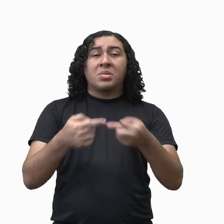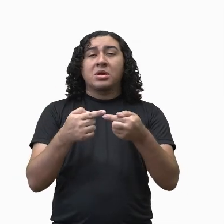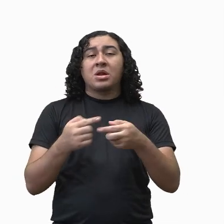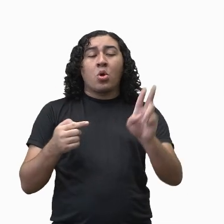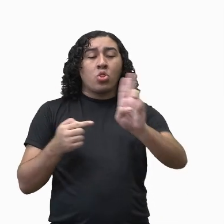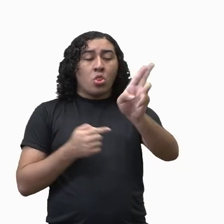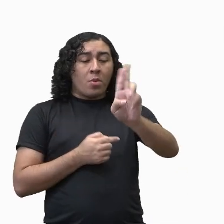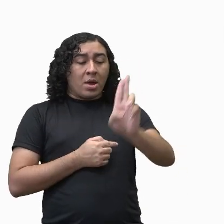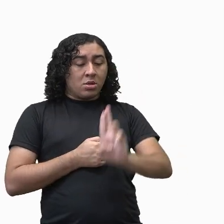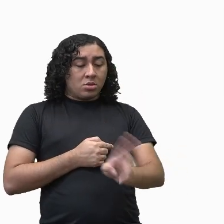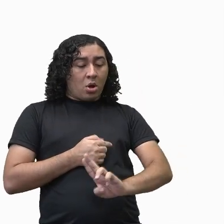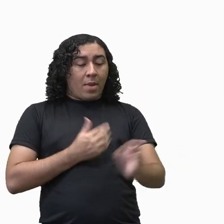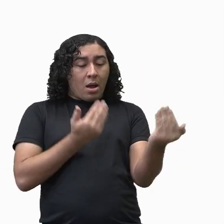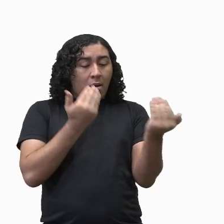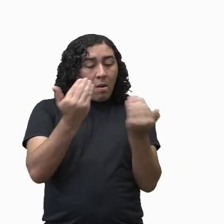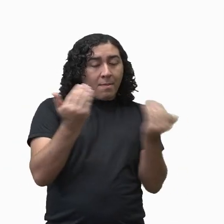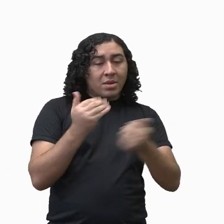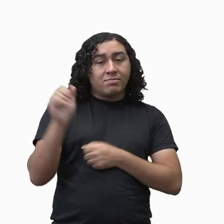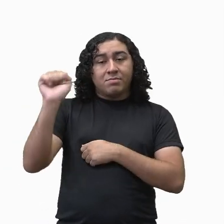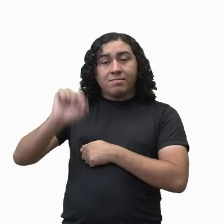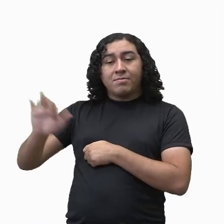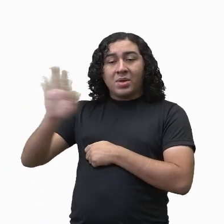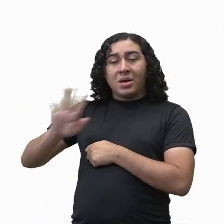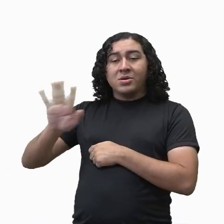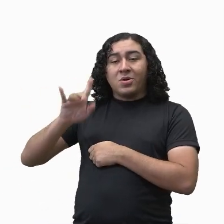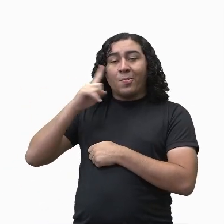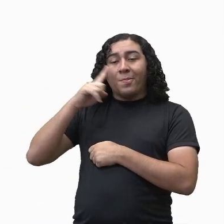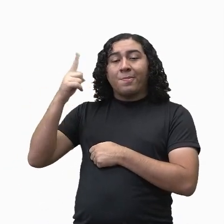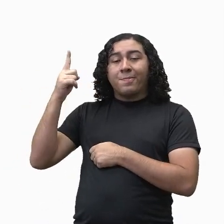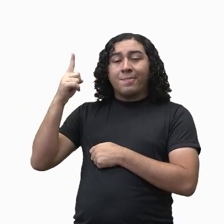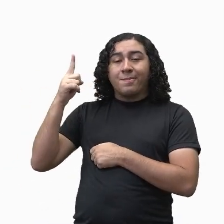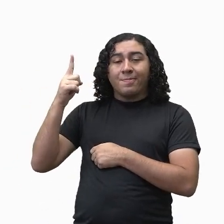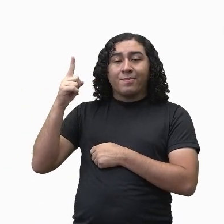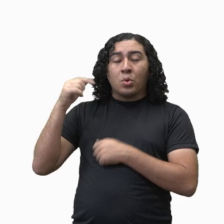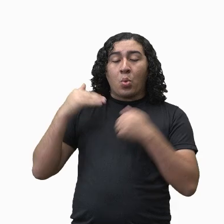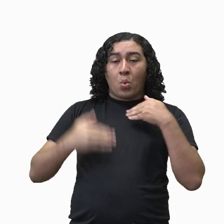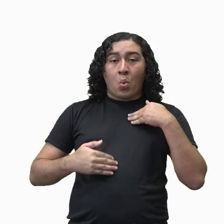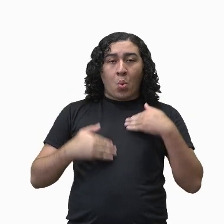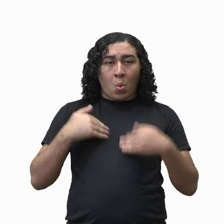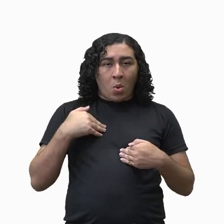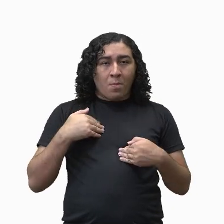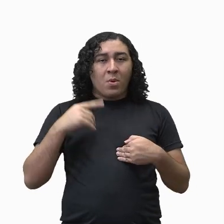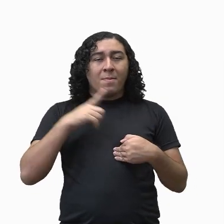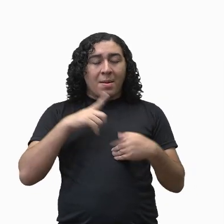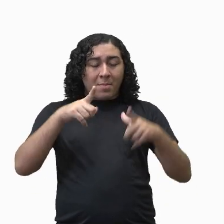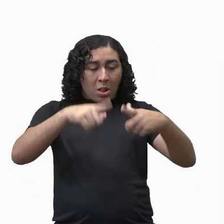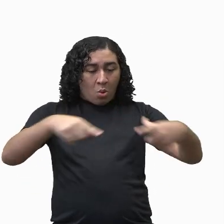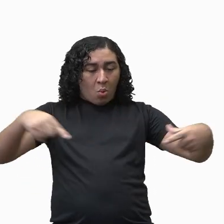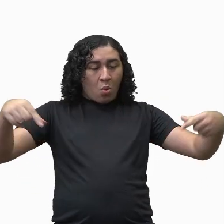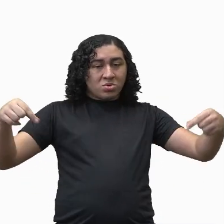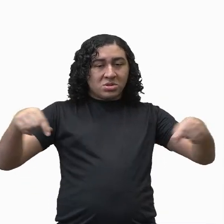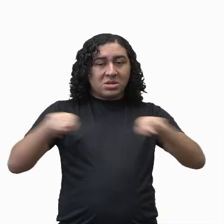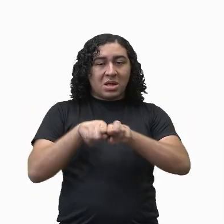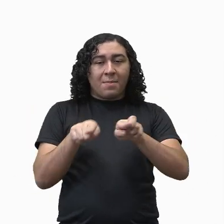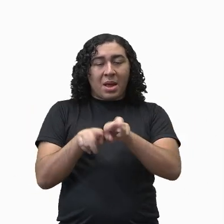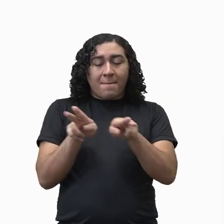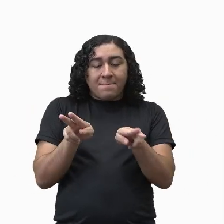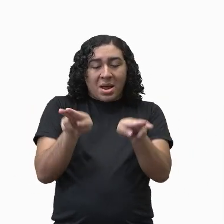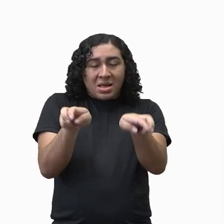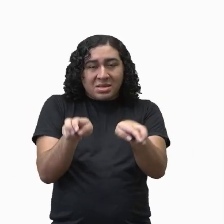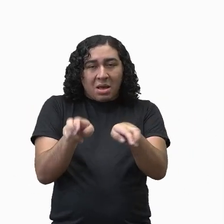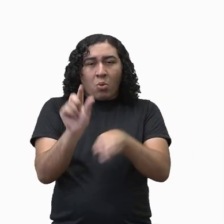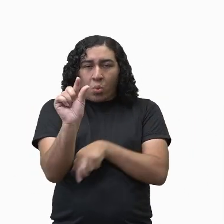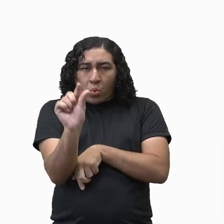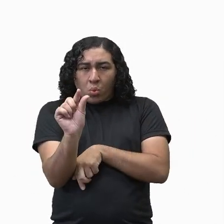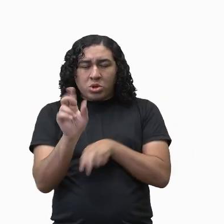ver, nessa imagem aí da salamandra da Amazônia, um corpo mais alongado e essas patinhas mais